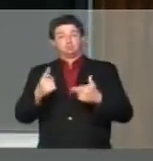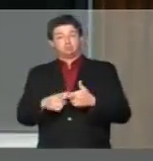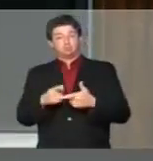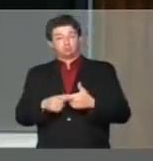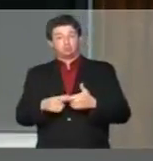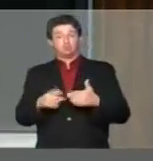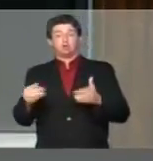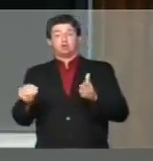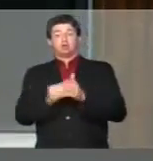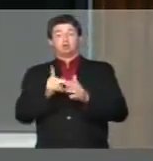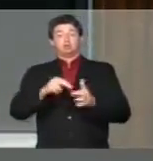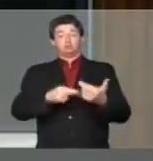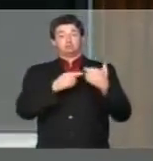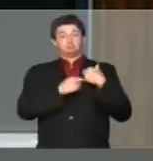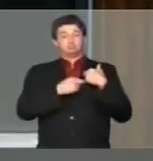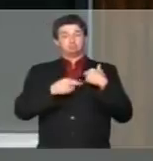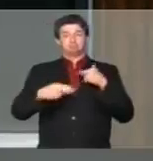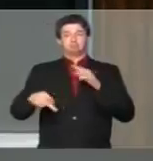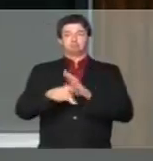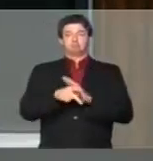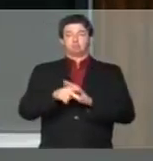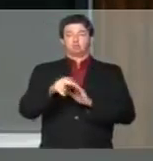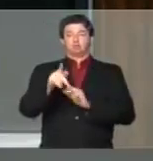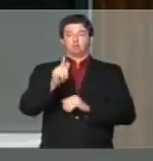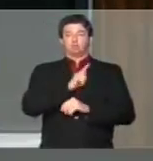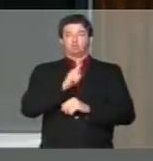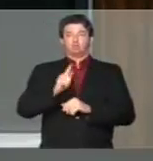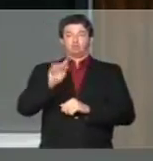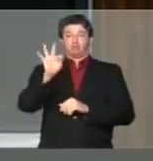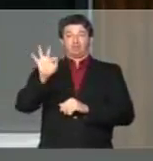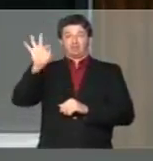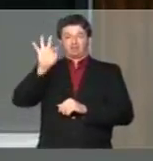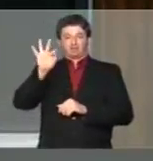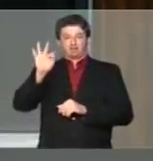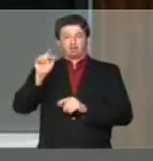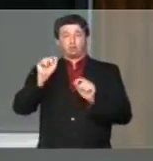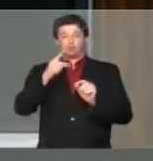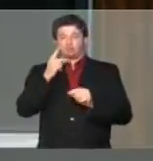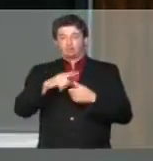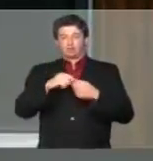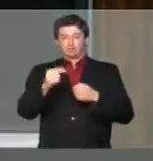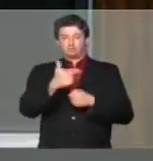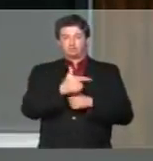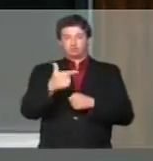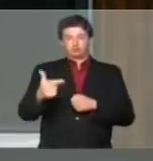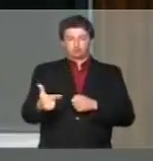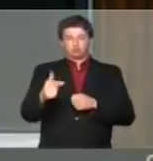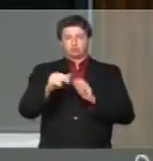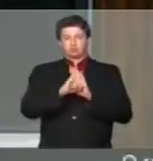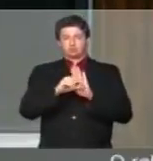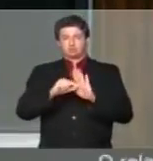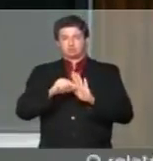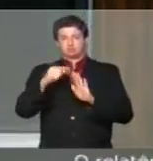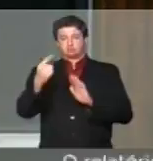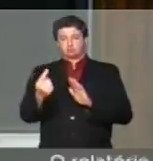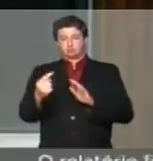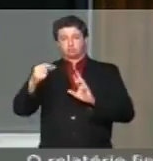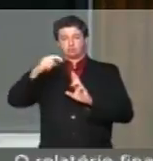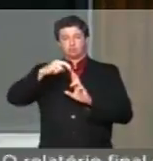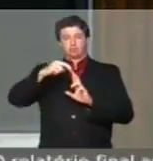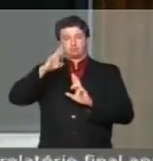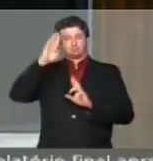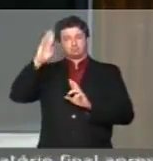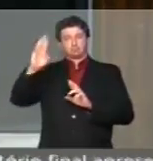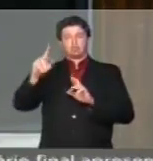inserir-se na esfera de competência privativa da União, a teor do que dispõe o artigo 22, inciso 1, e o caput do